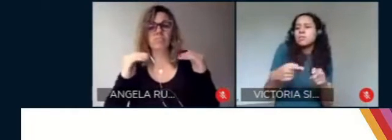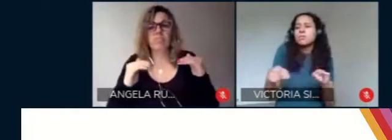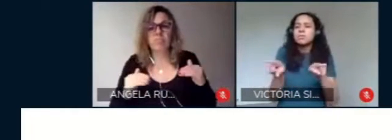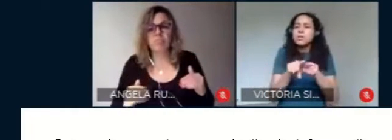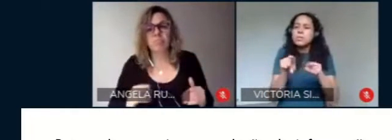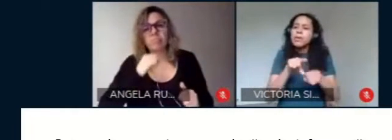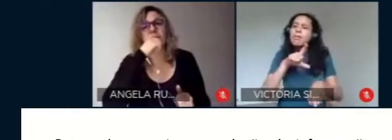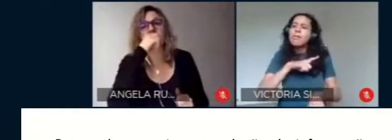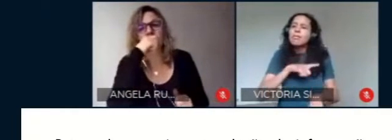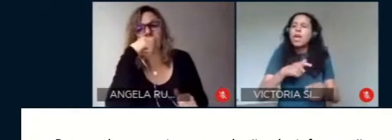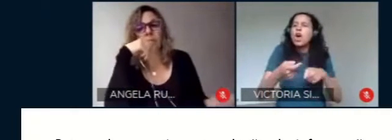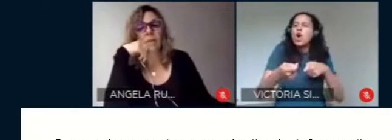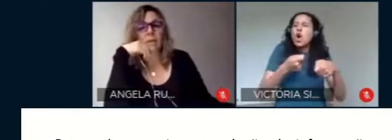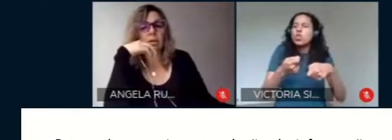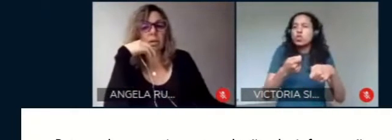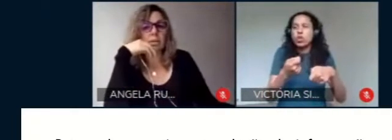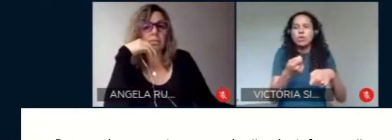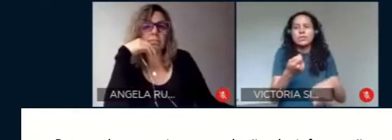débitos.